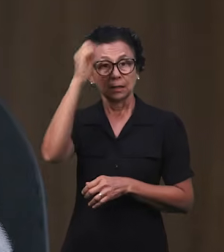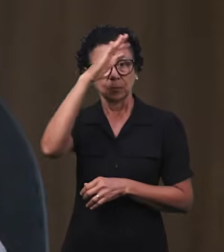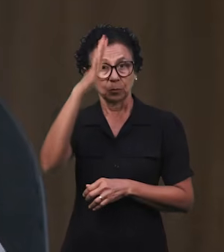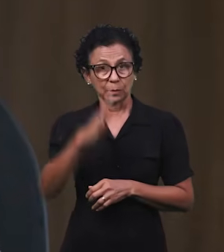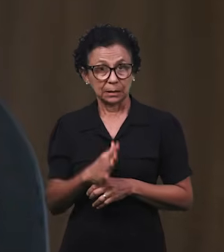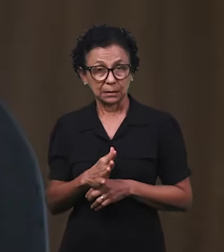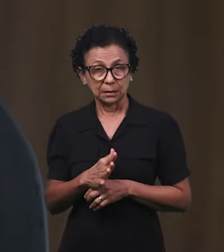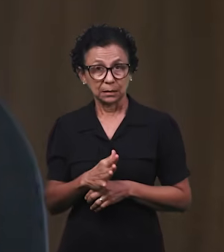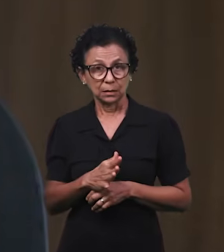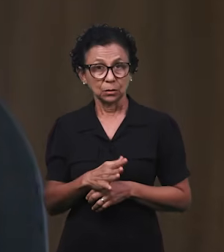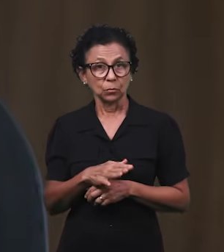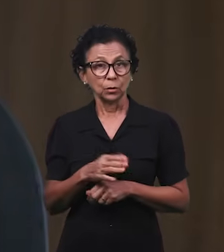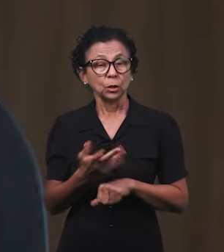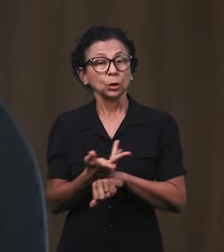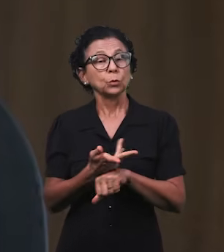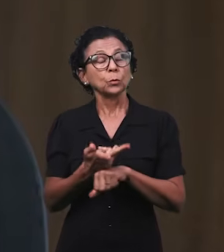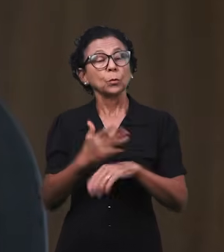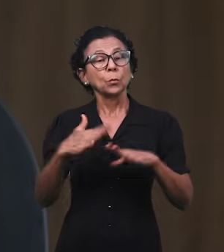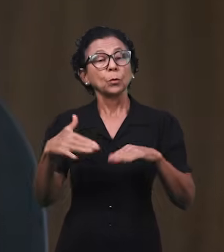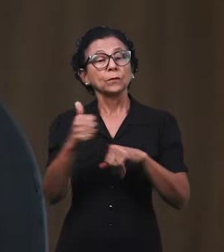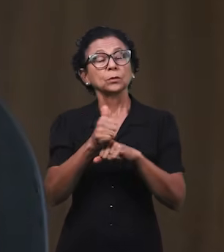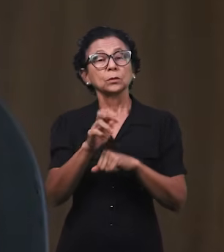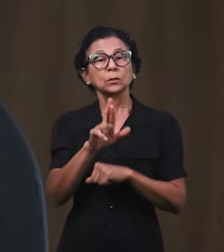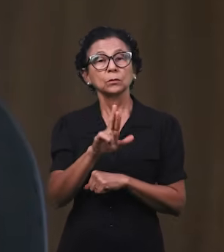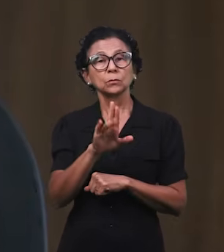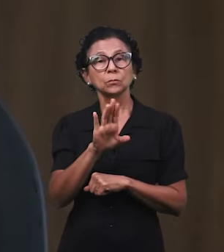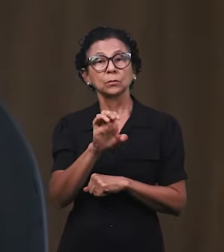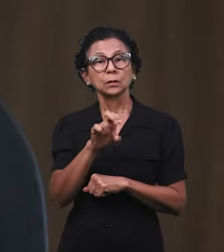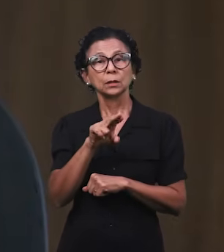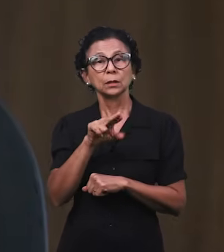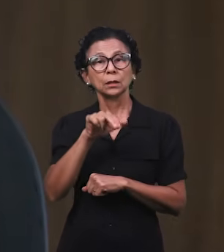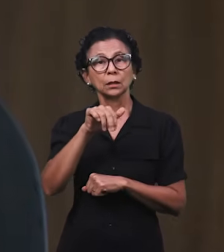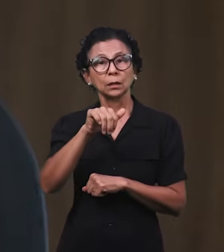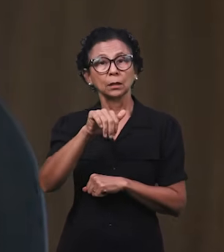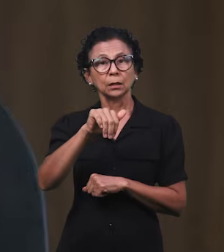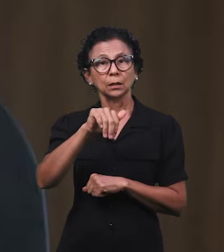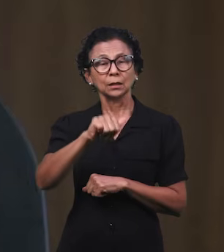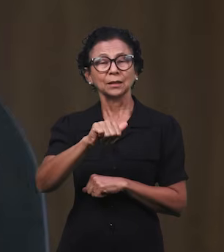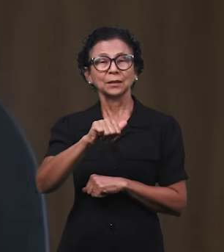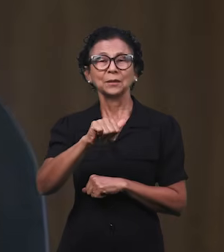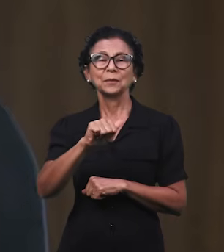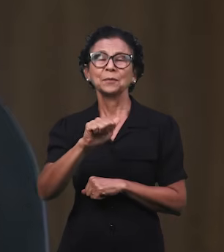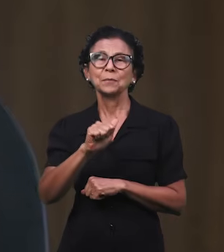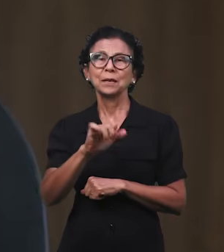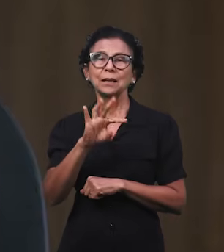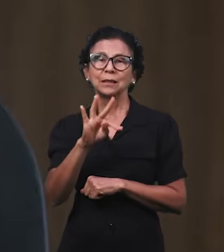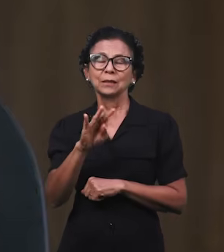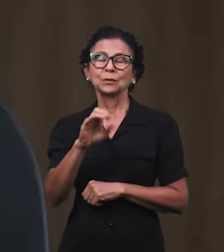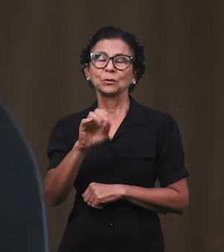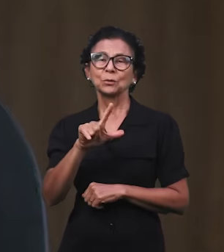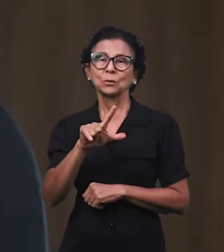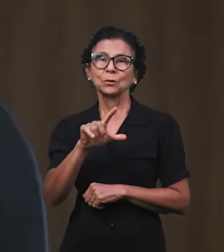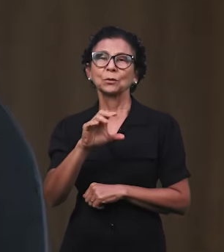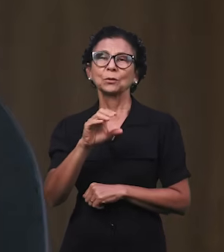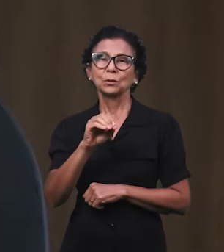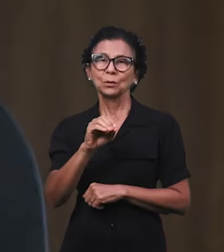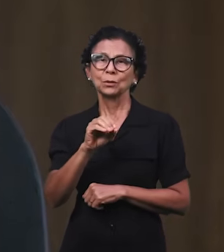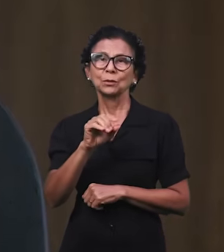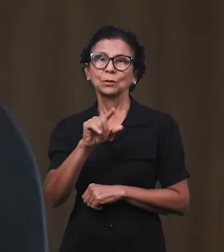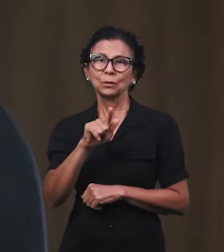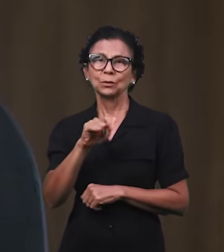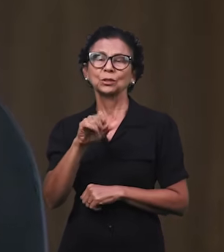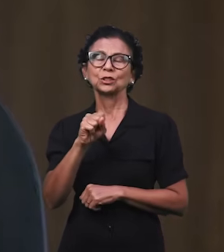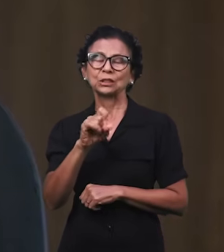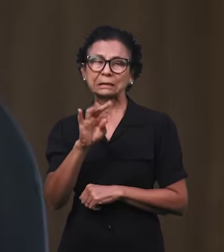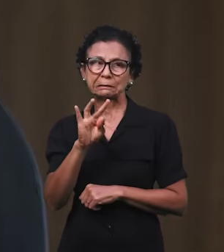e fala sobre isso. E eu fiz dessa forma, e o reumatologista me falou na época, realmente está se falando de